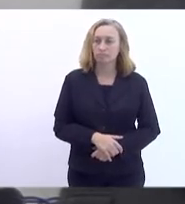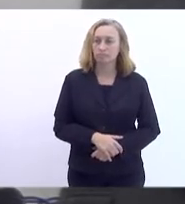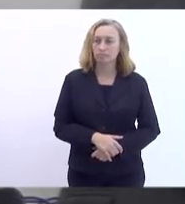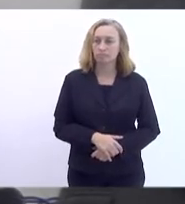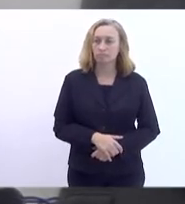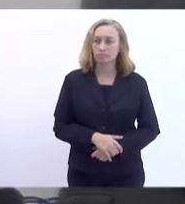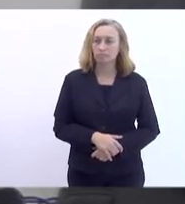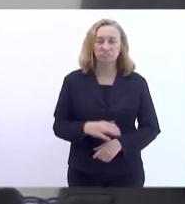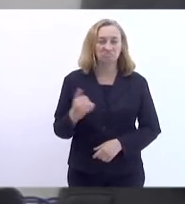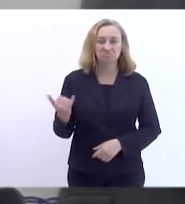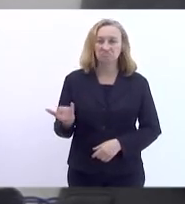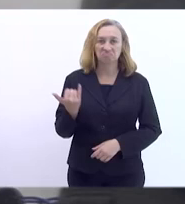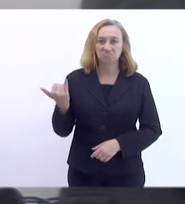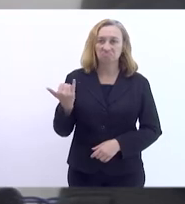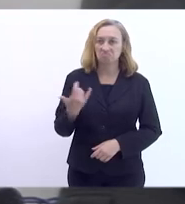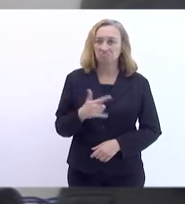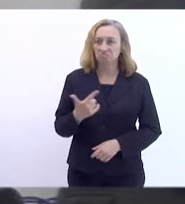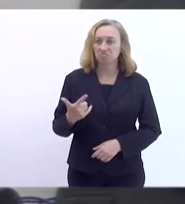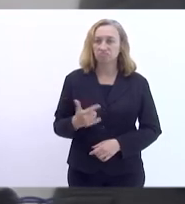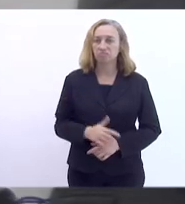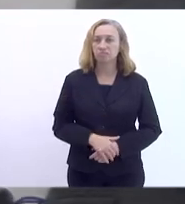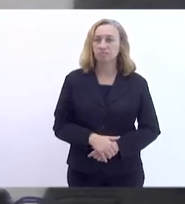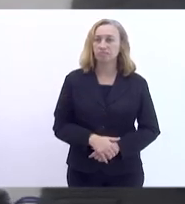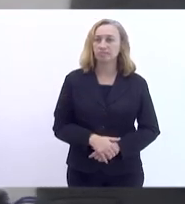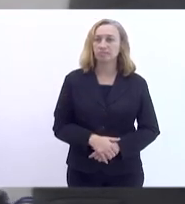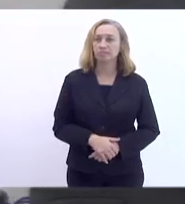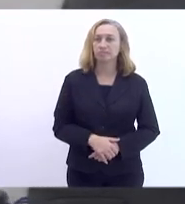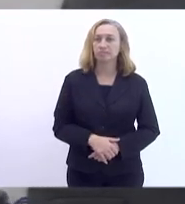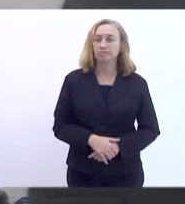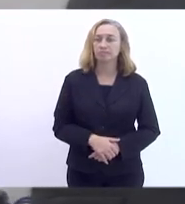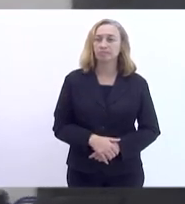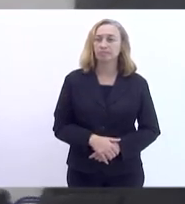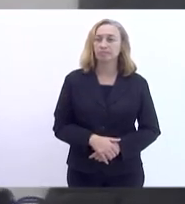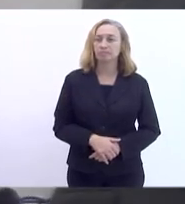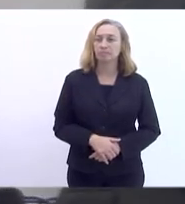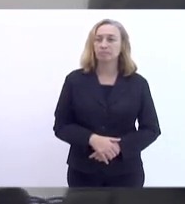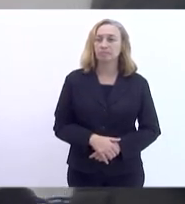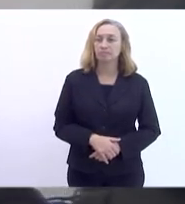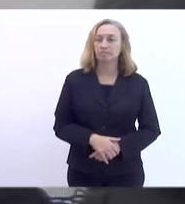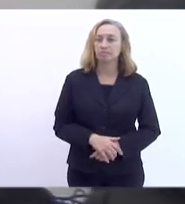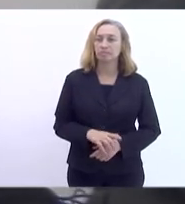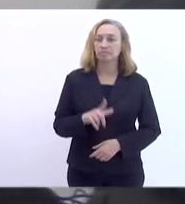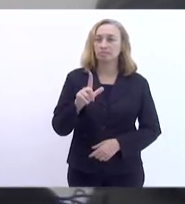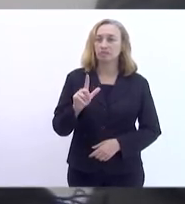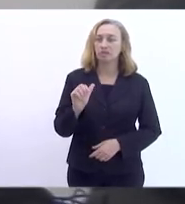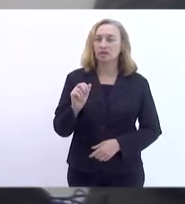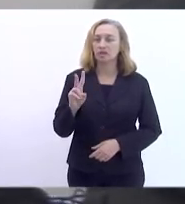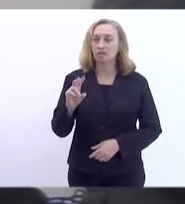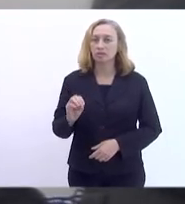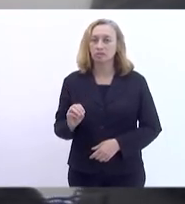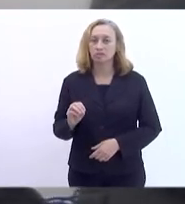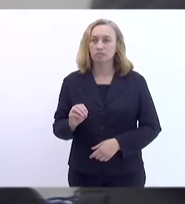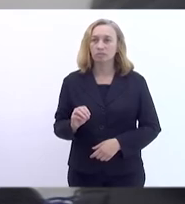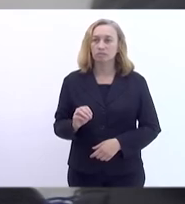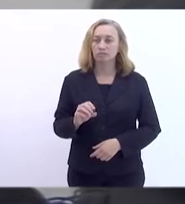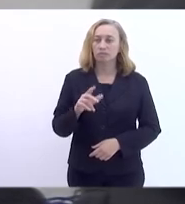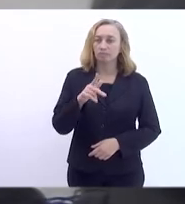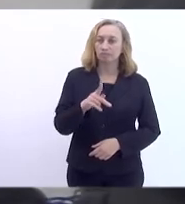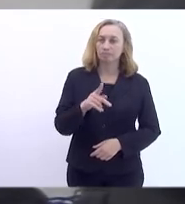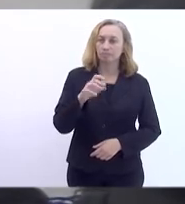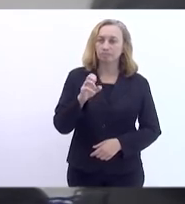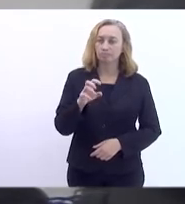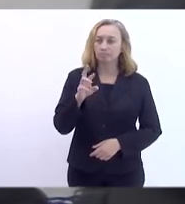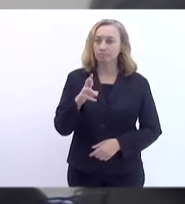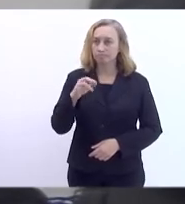menos importância até para o laudo pericial porque é eu foco